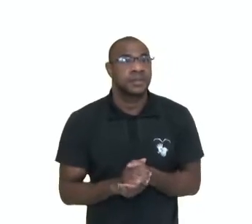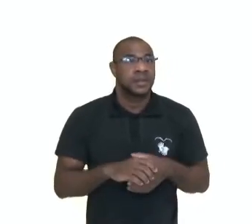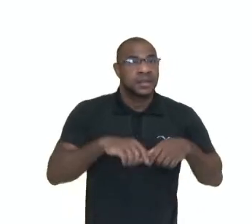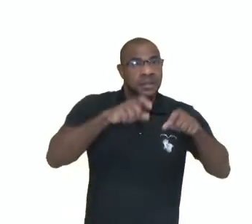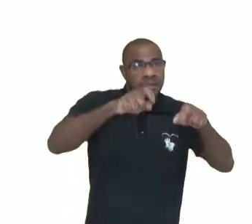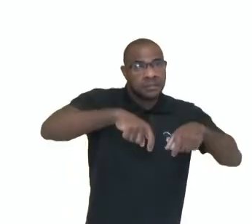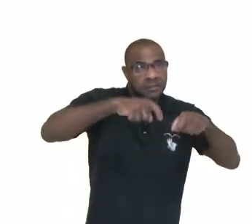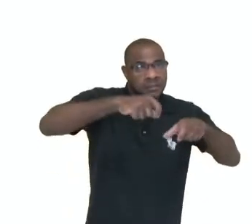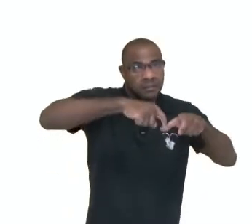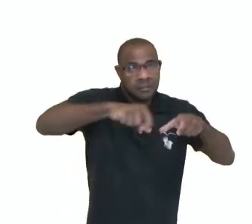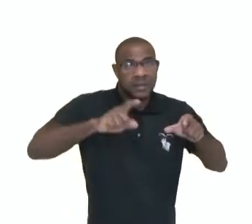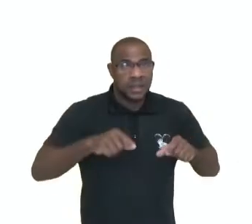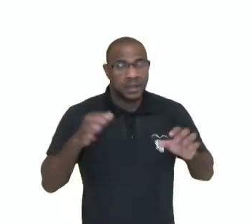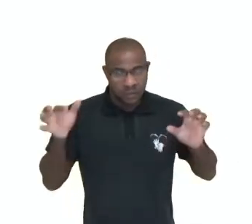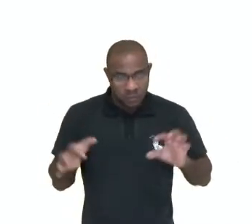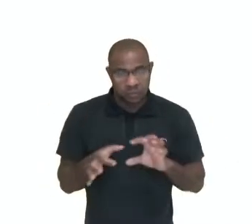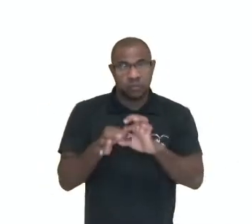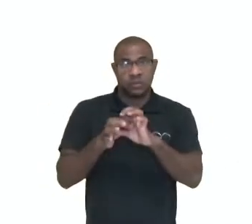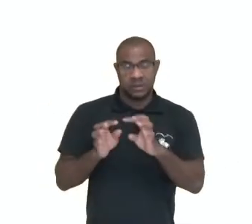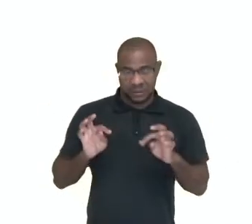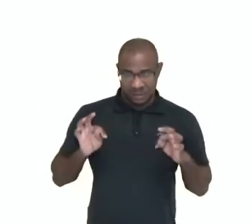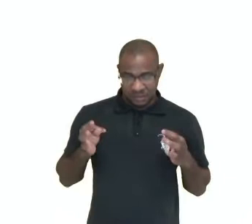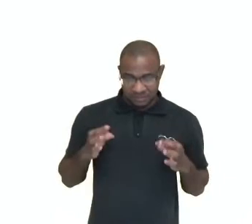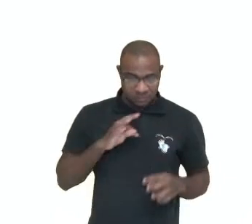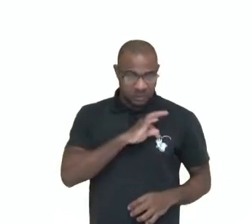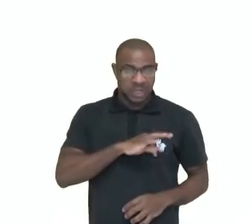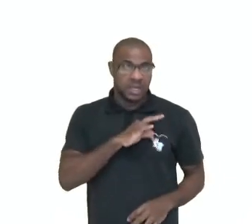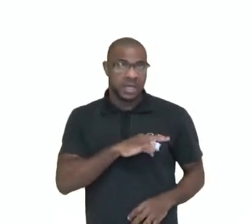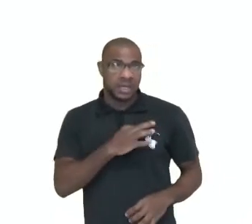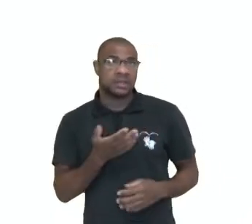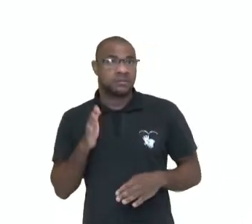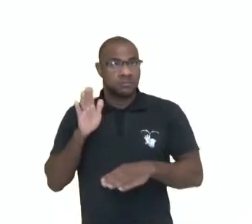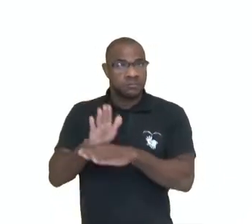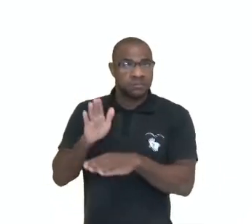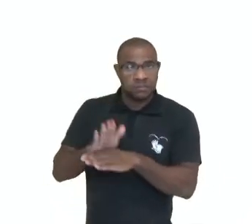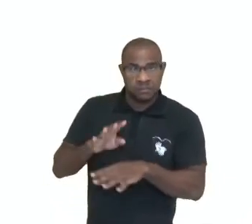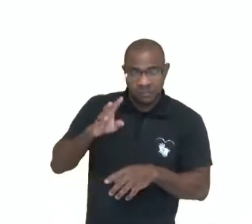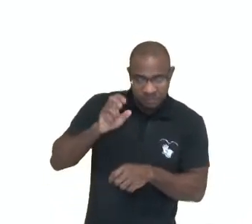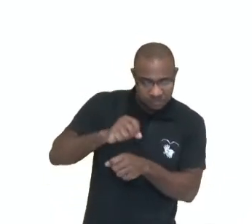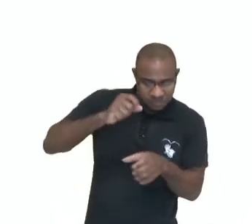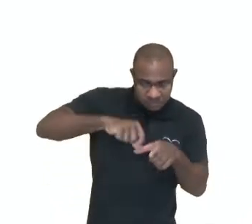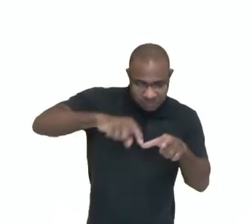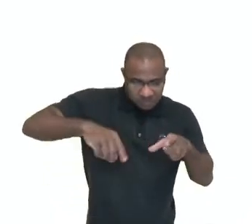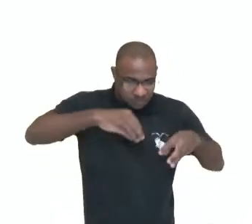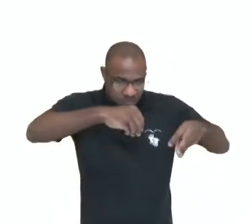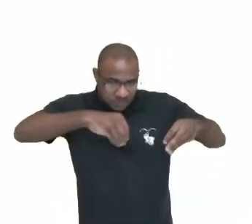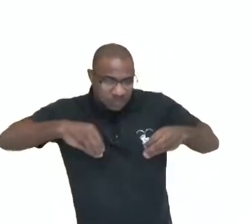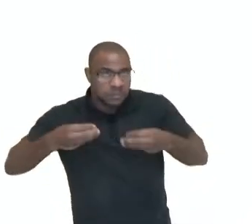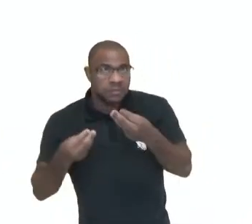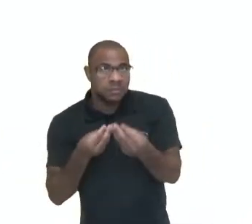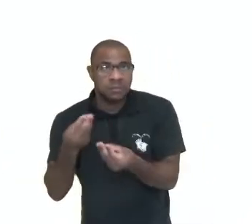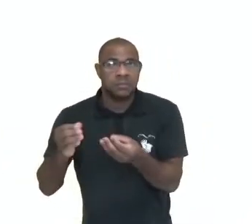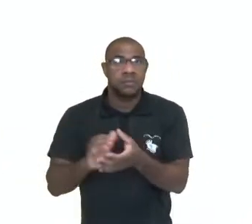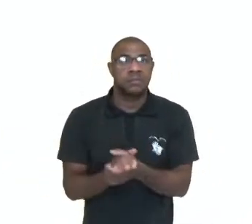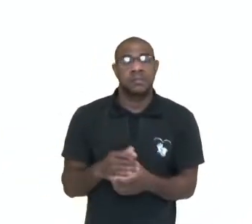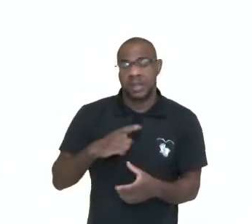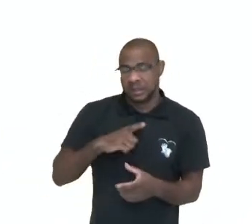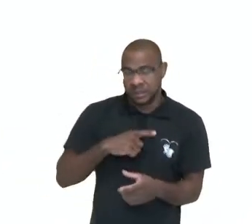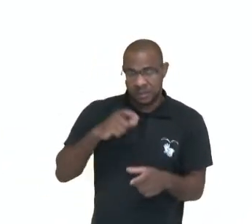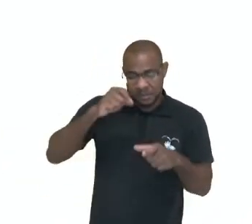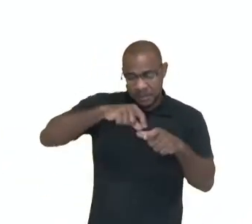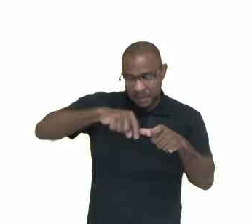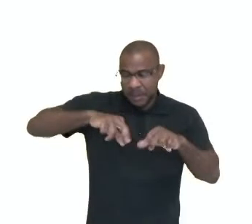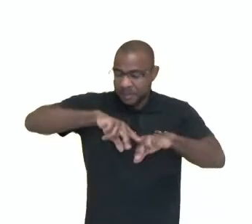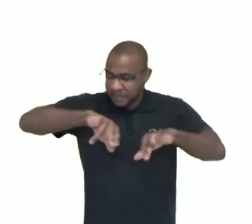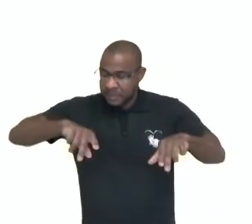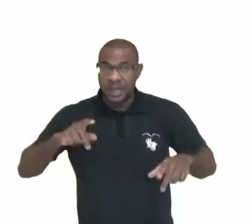Agricultura corresponde ao conjunto de técnicas concebidas para cultivar a terra a fim de obter produtos dela. No